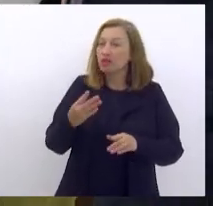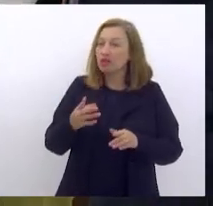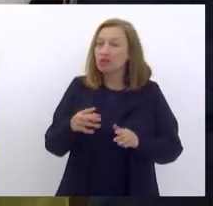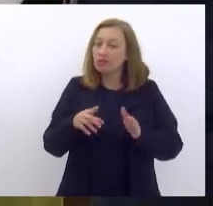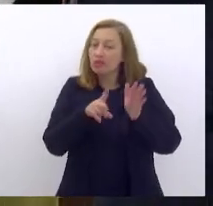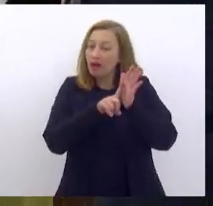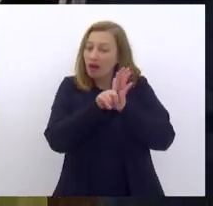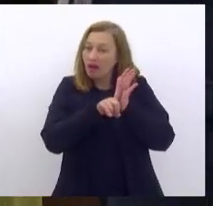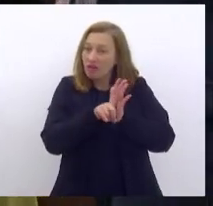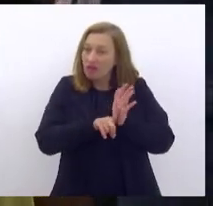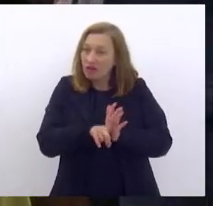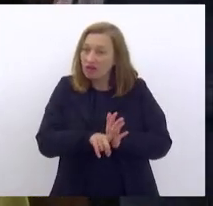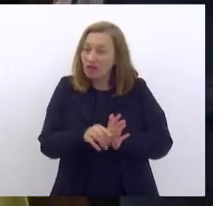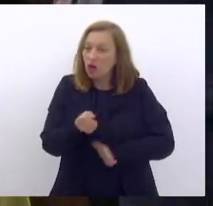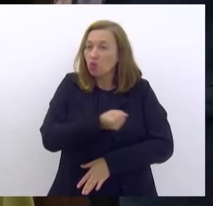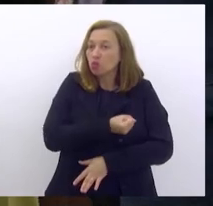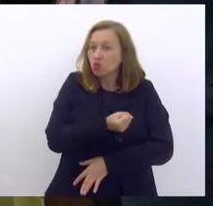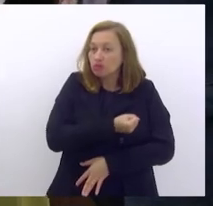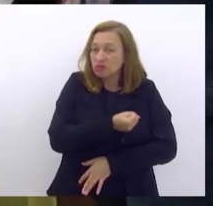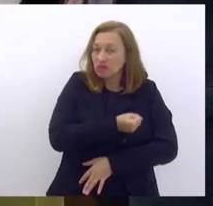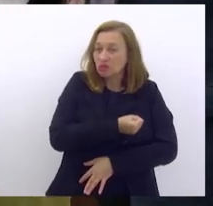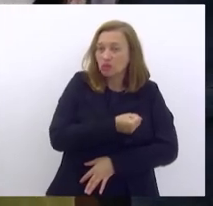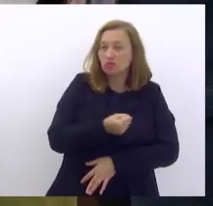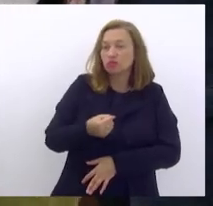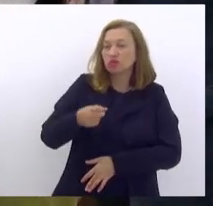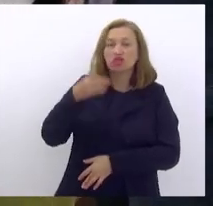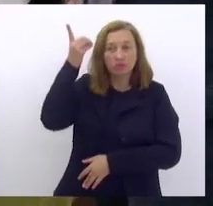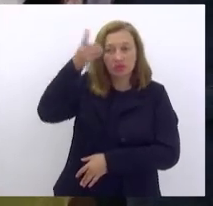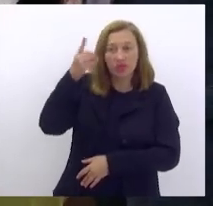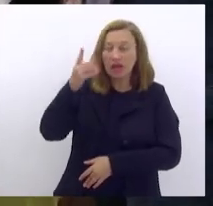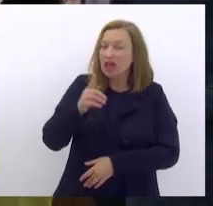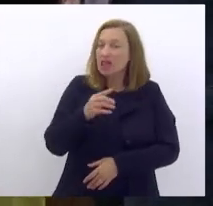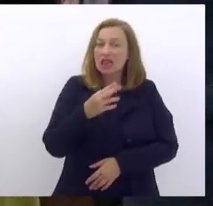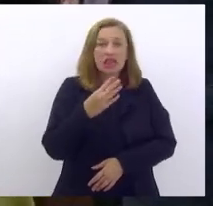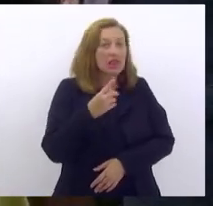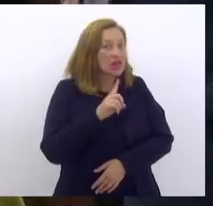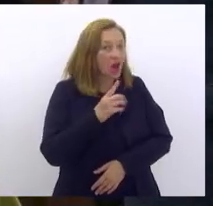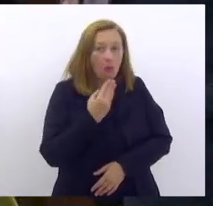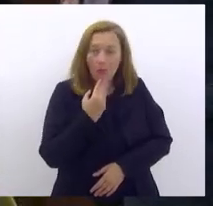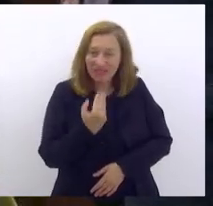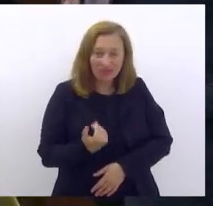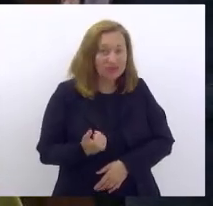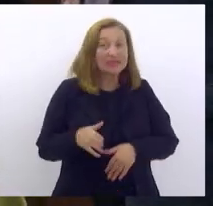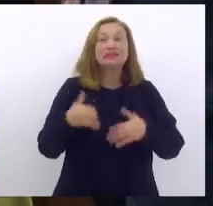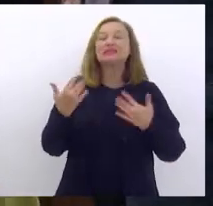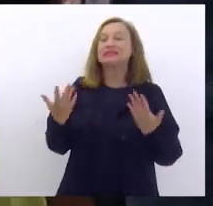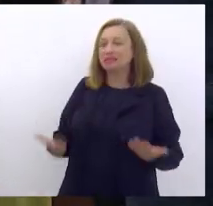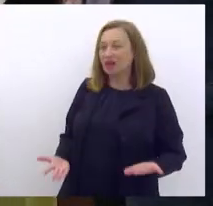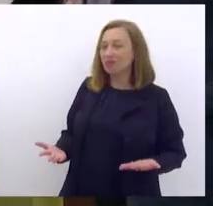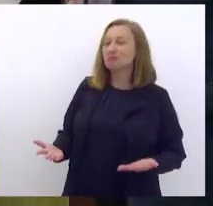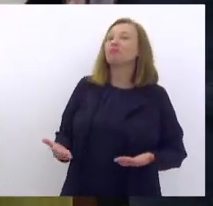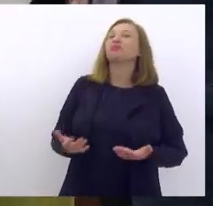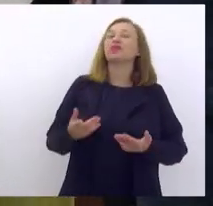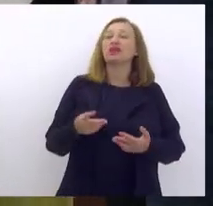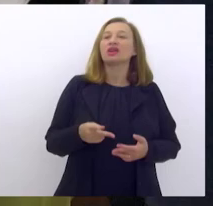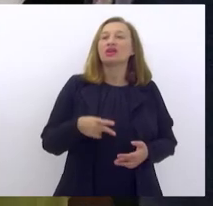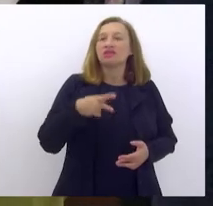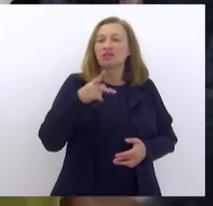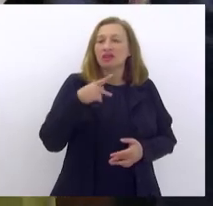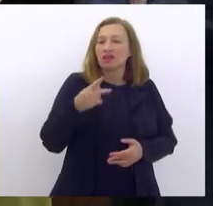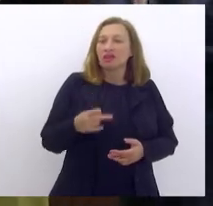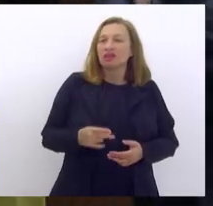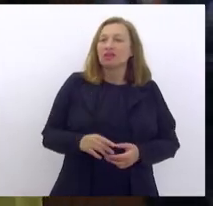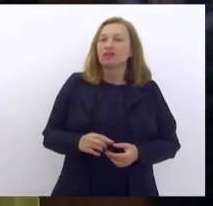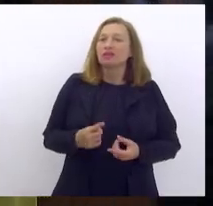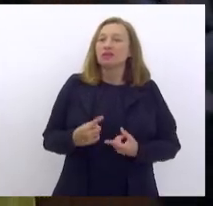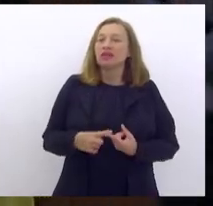de quórum. E ninguém pediu. Né? E ninguém pediu que não pedisse. Então, eu estou querendo marcar essa posição,